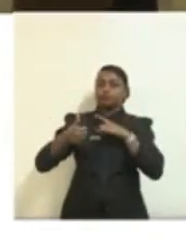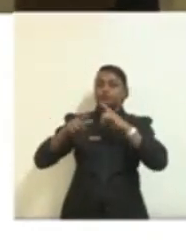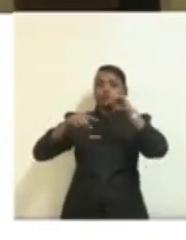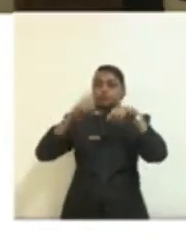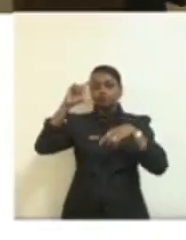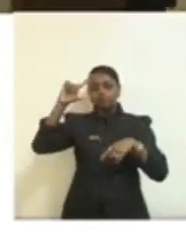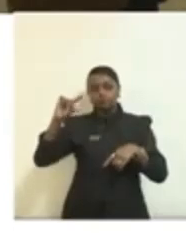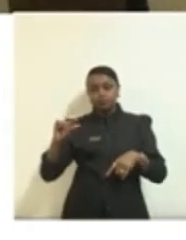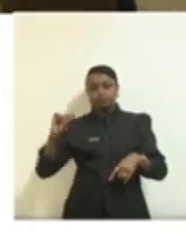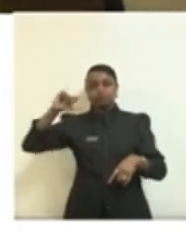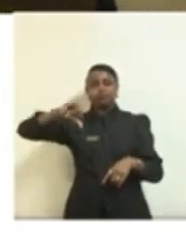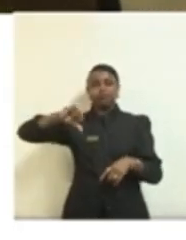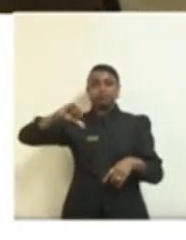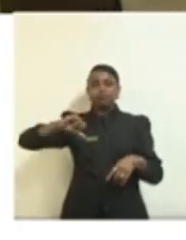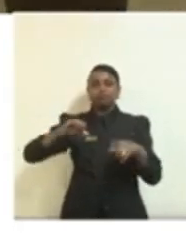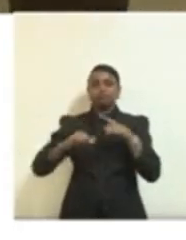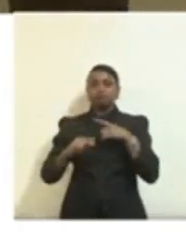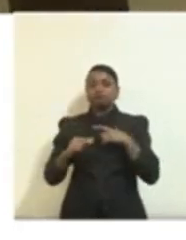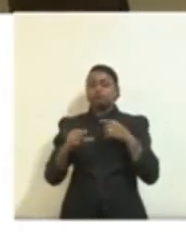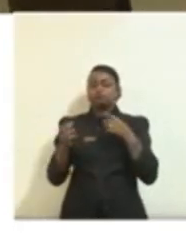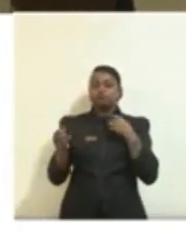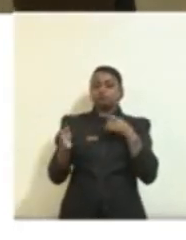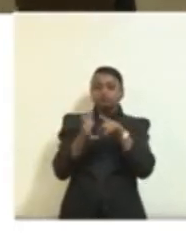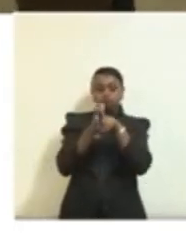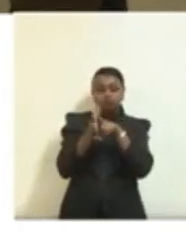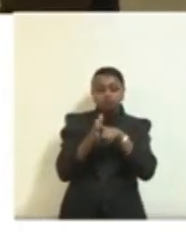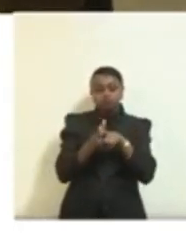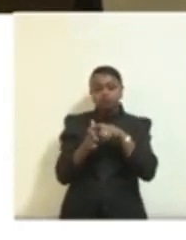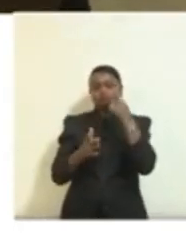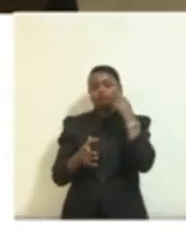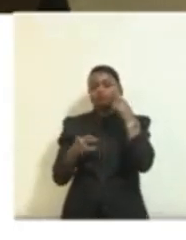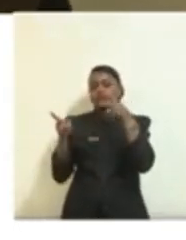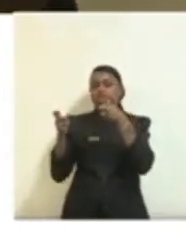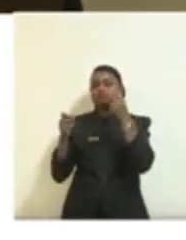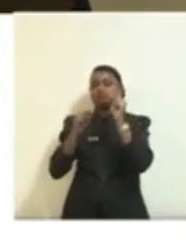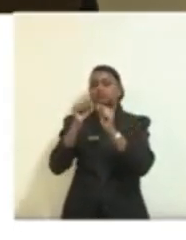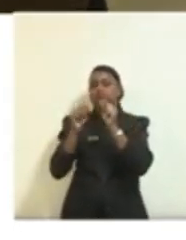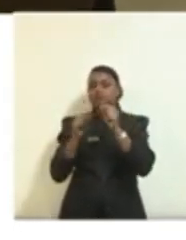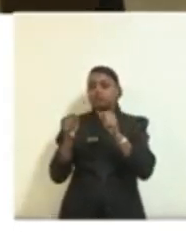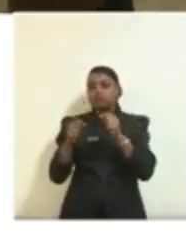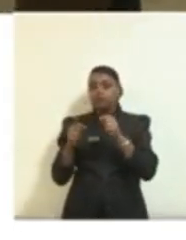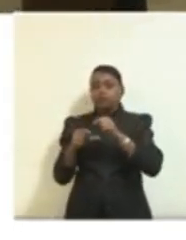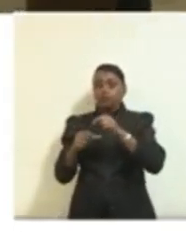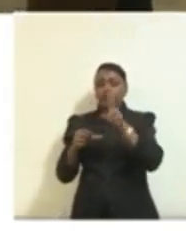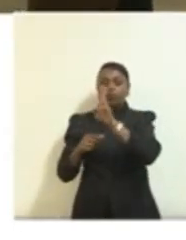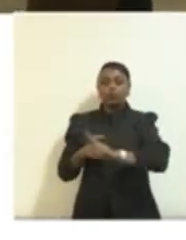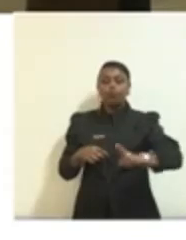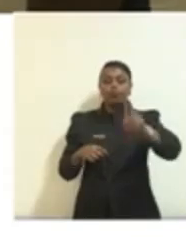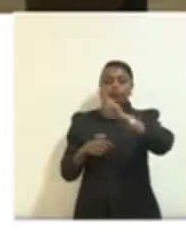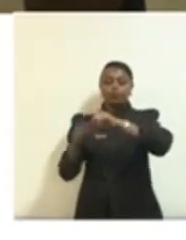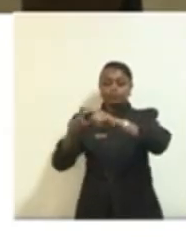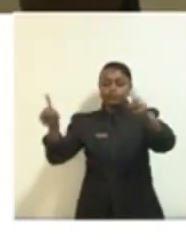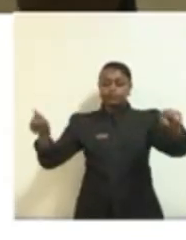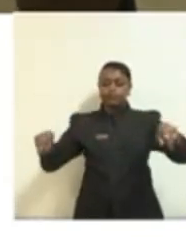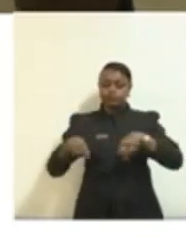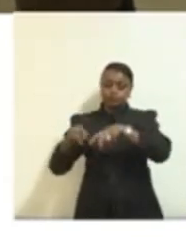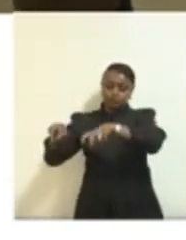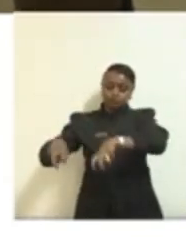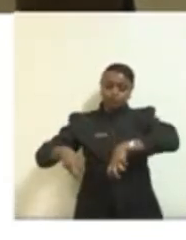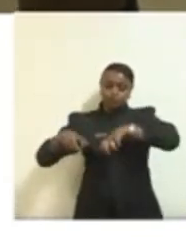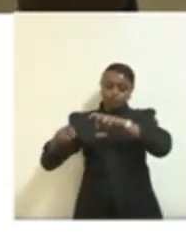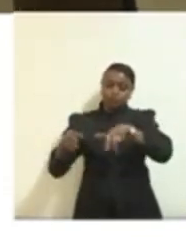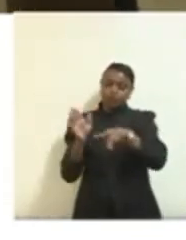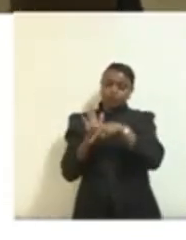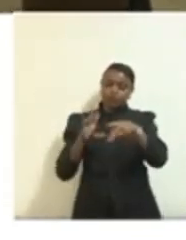negativa. Então, a conclusão que nós tiramos é que o uso pastoril da vegetação nativa campestre, mesmo considerando as emissões de metano pelo